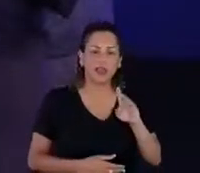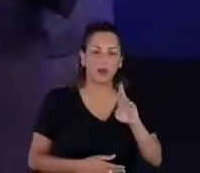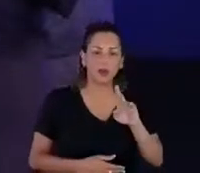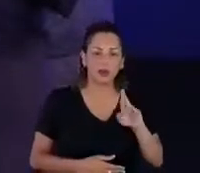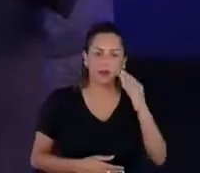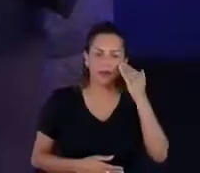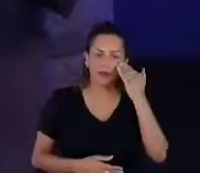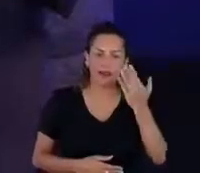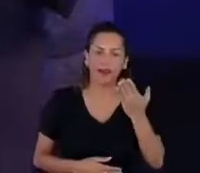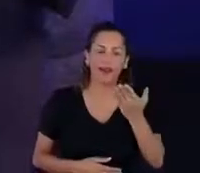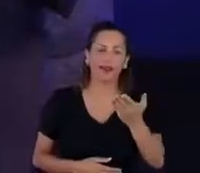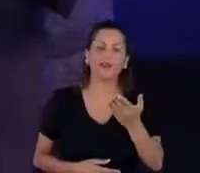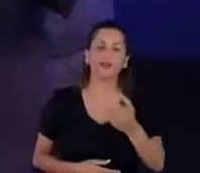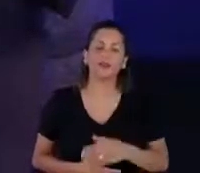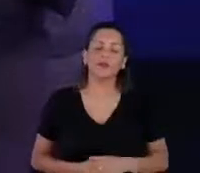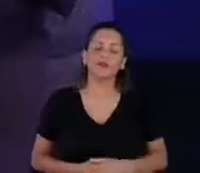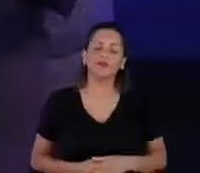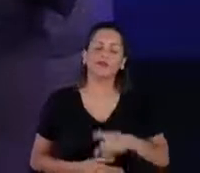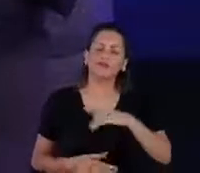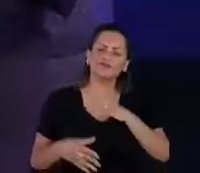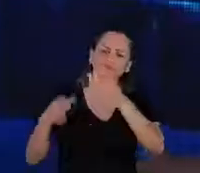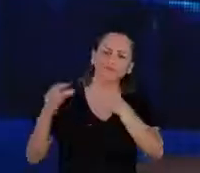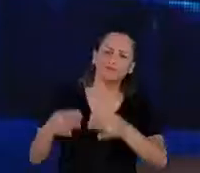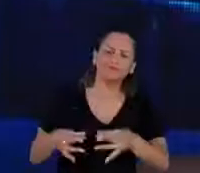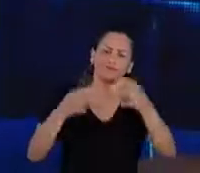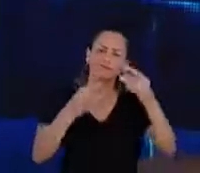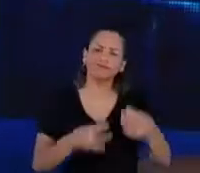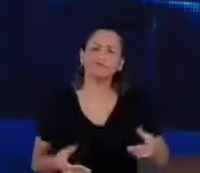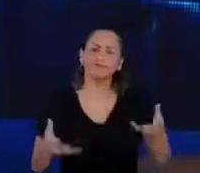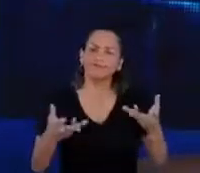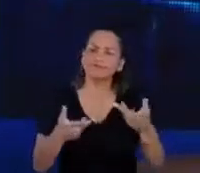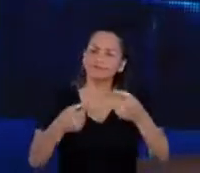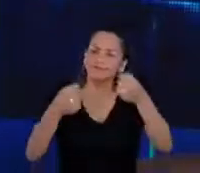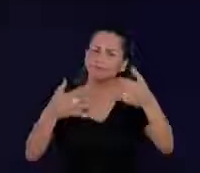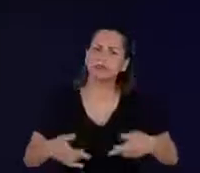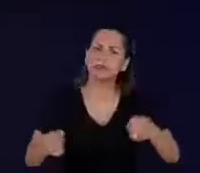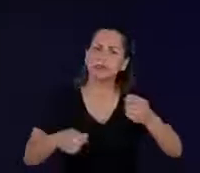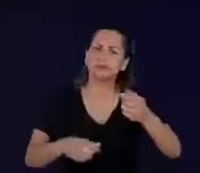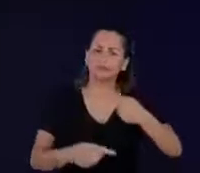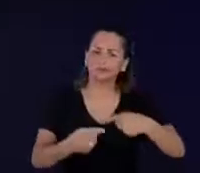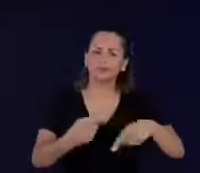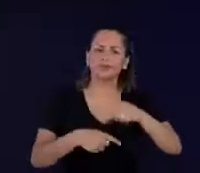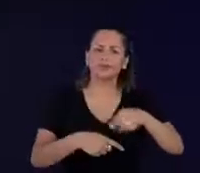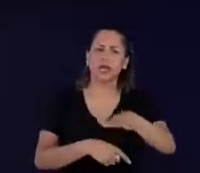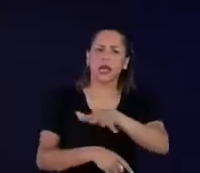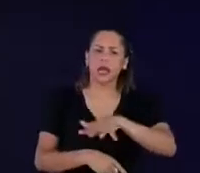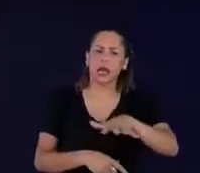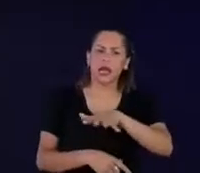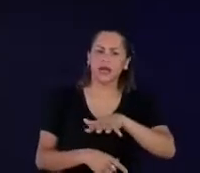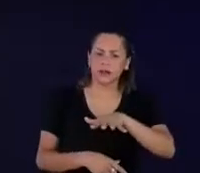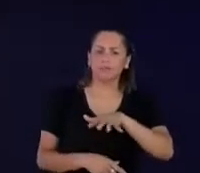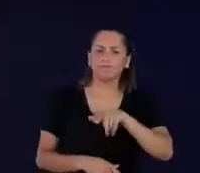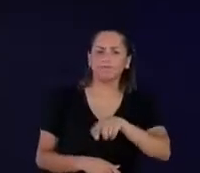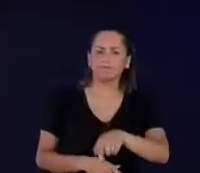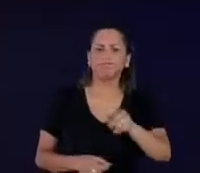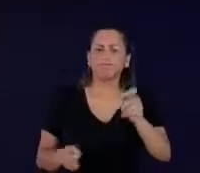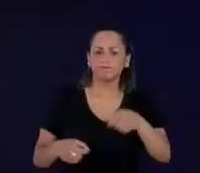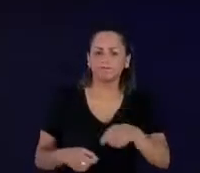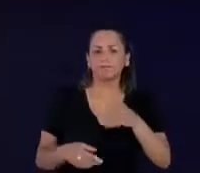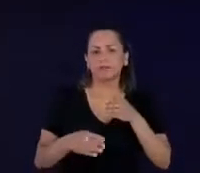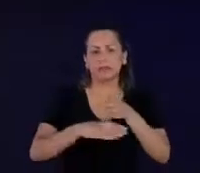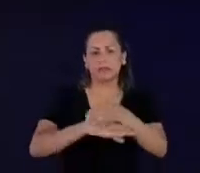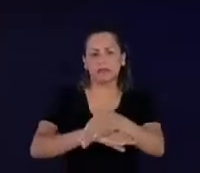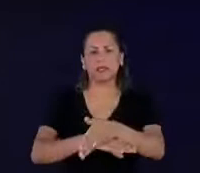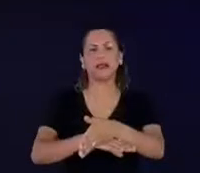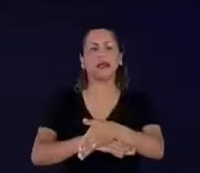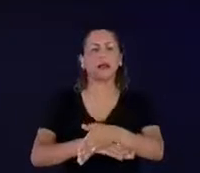exemplos, excelentes pontos para a gente continuar evoluindo dentro da discussão setorial para permitir essa entrada, né, das